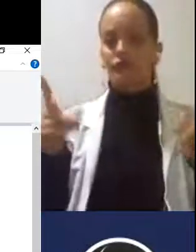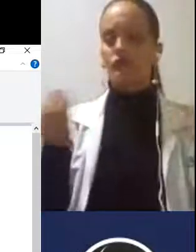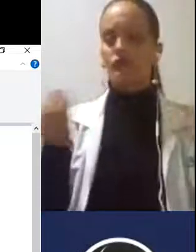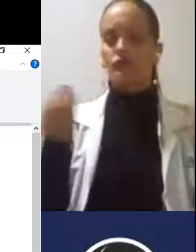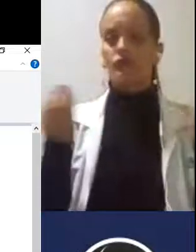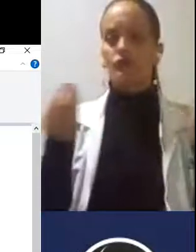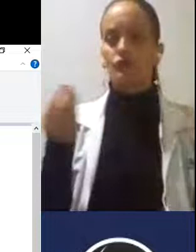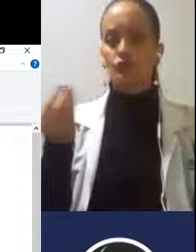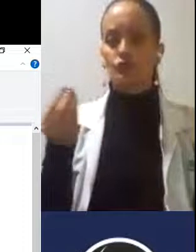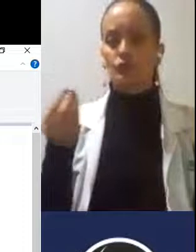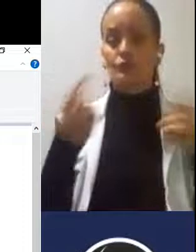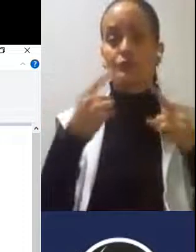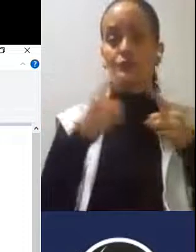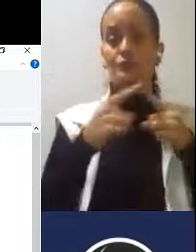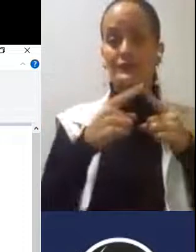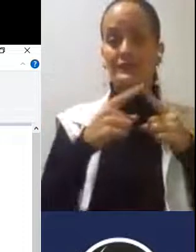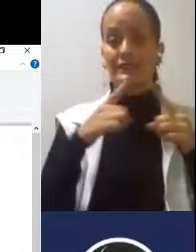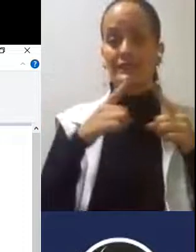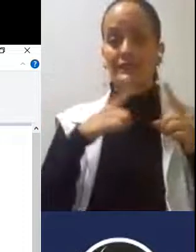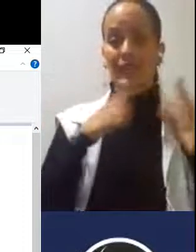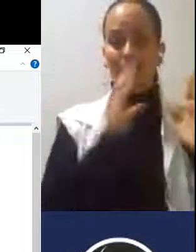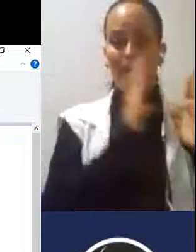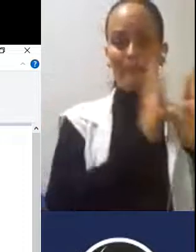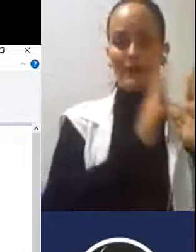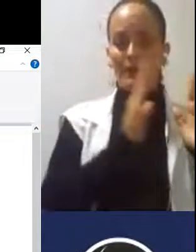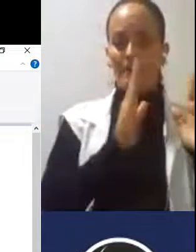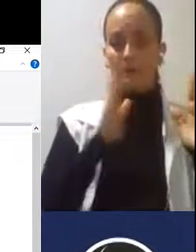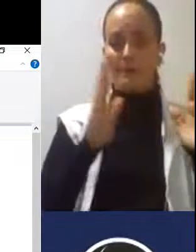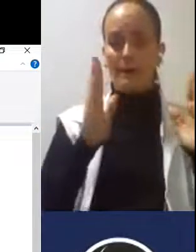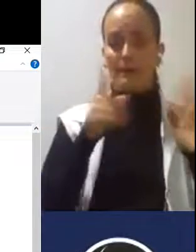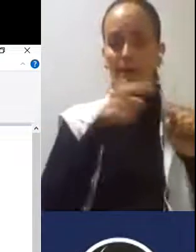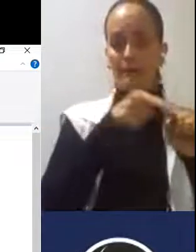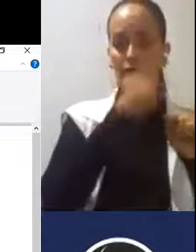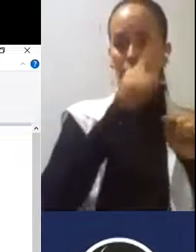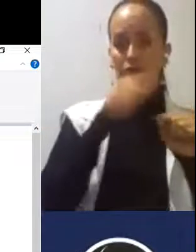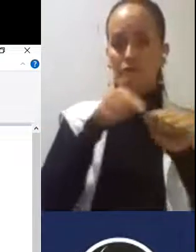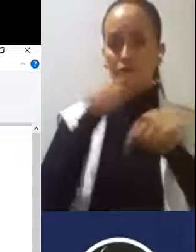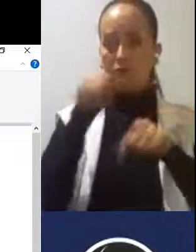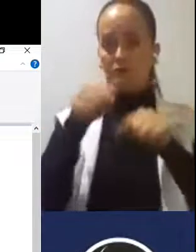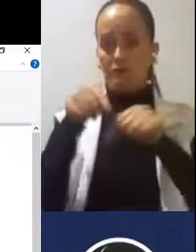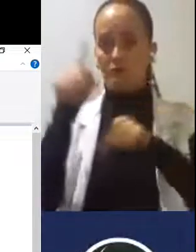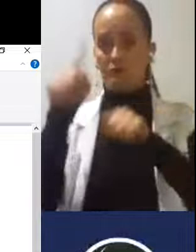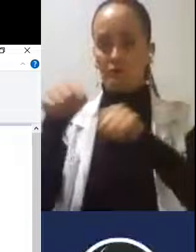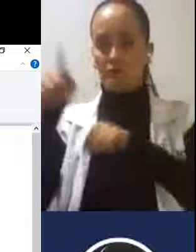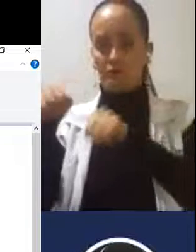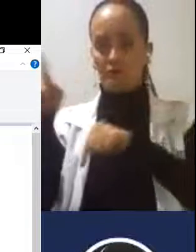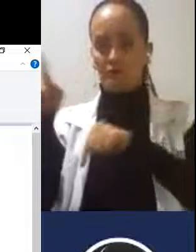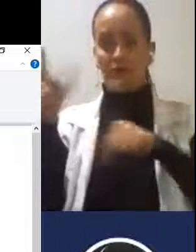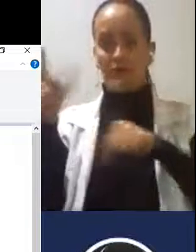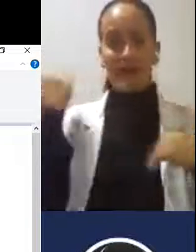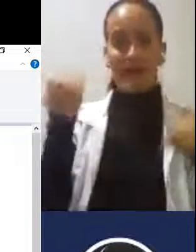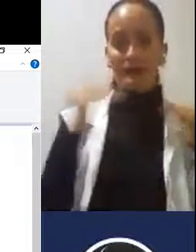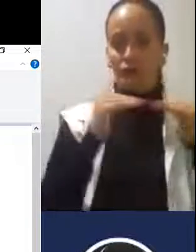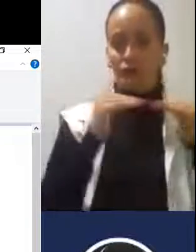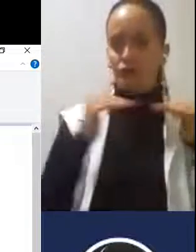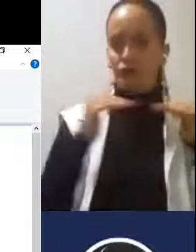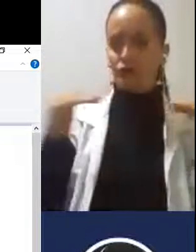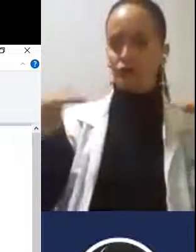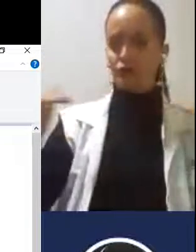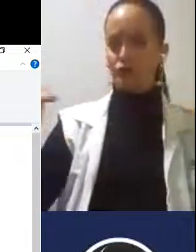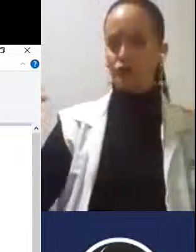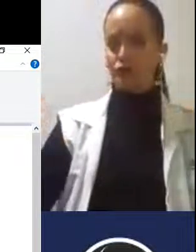da corrente elétrica. A corrente ela é dividida proporcionalmente com relação às cargas, tranquilo? E a forma de calcular a